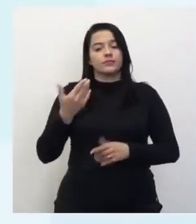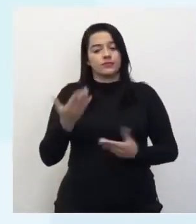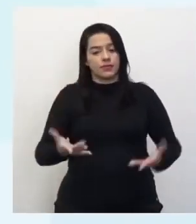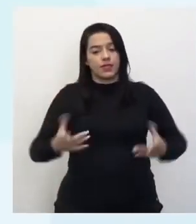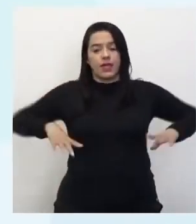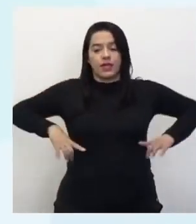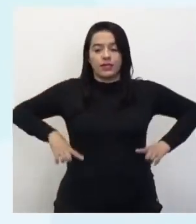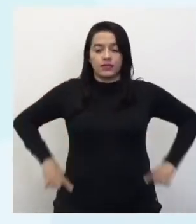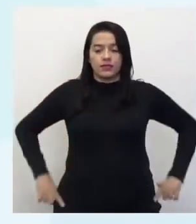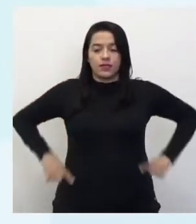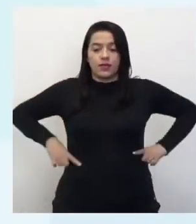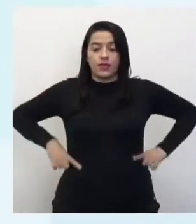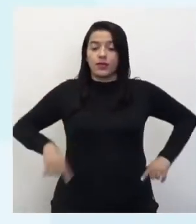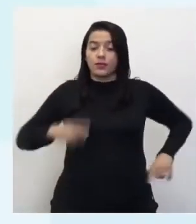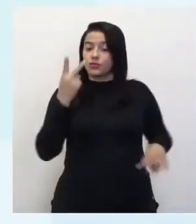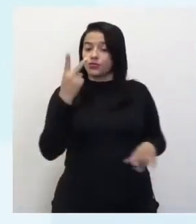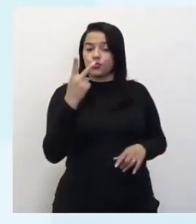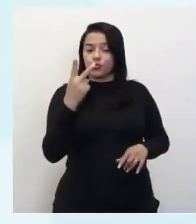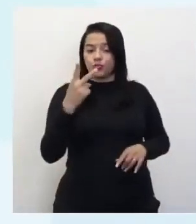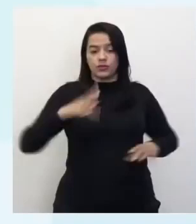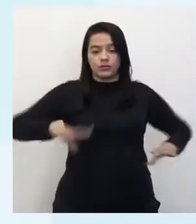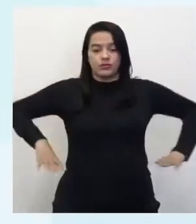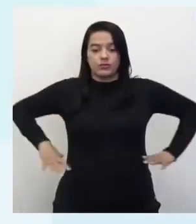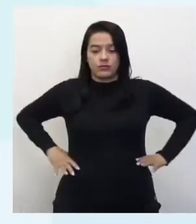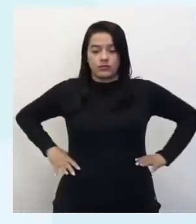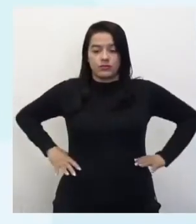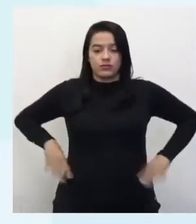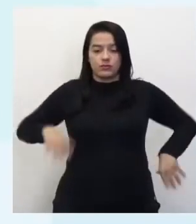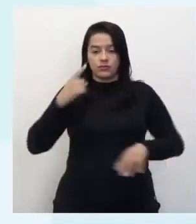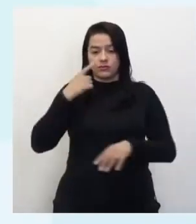duas cinturas. Dá uma olhadinha no próximo slide aí.